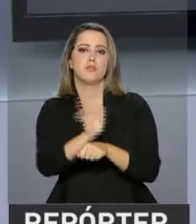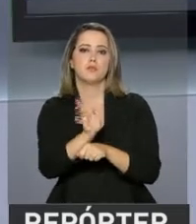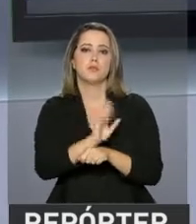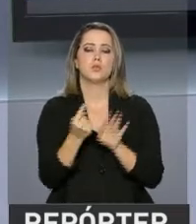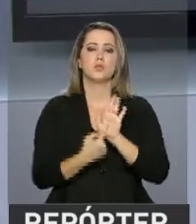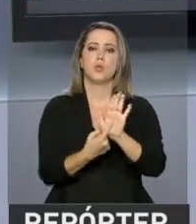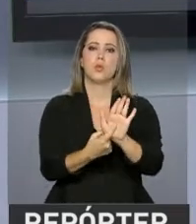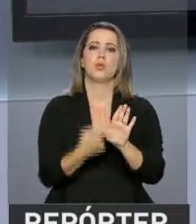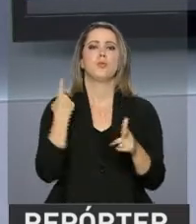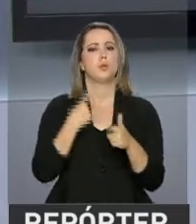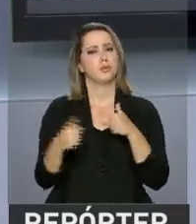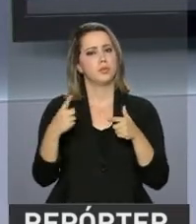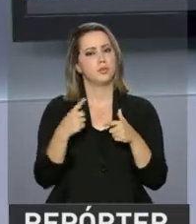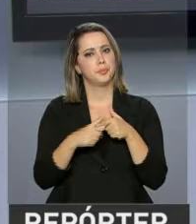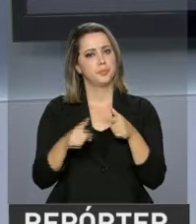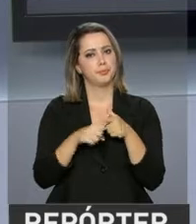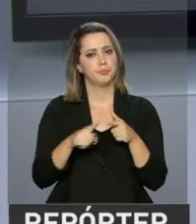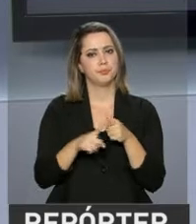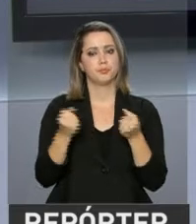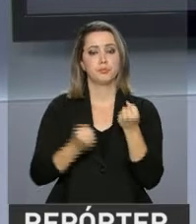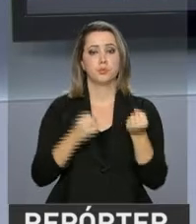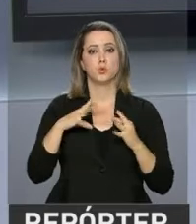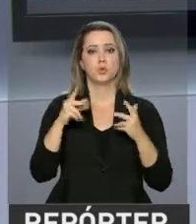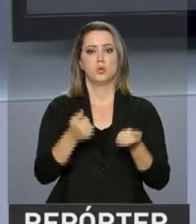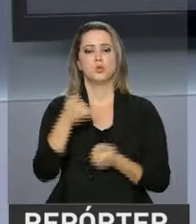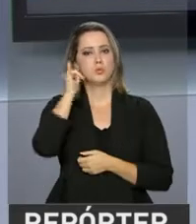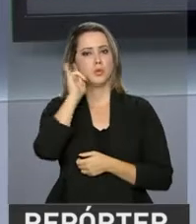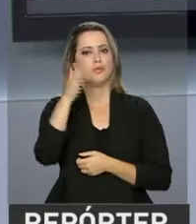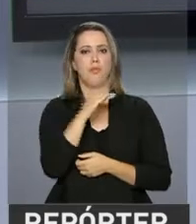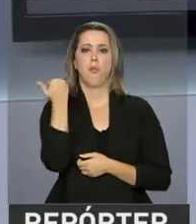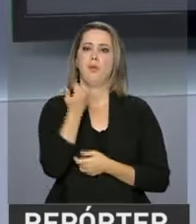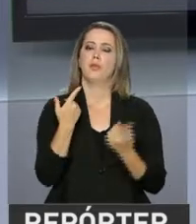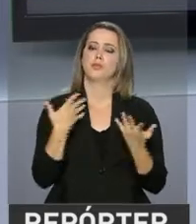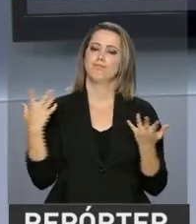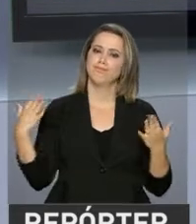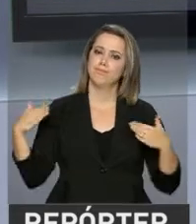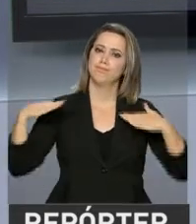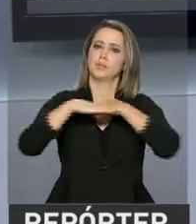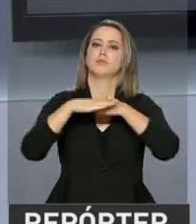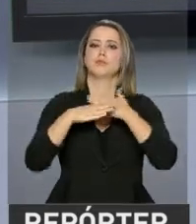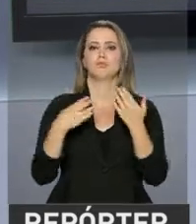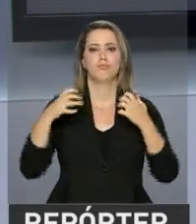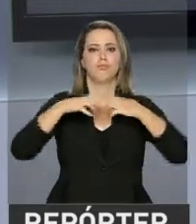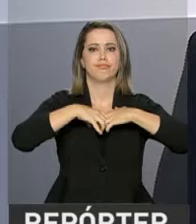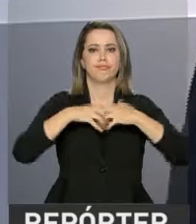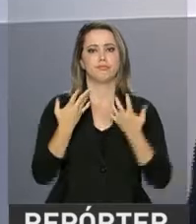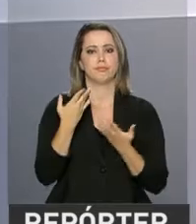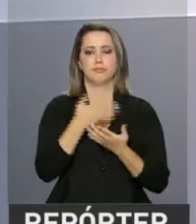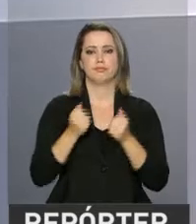mostram comportamentos inadequados no trânsito tudo isso para evitar mortes e acidentes nas estradas